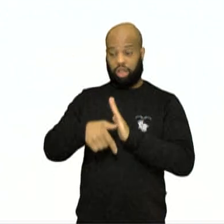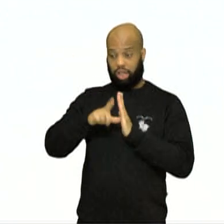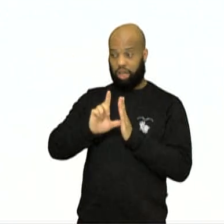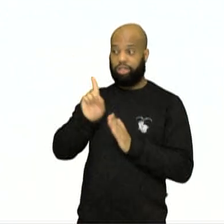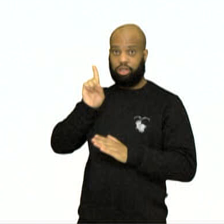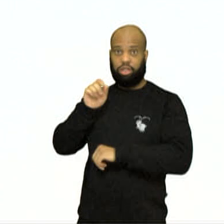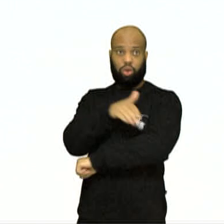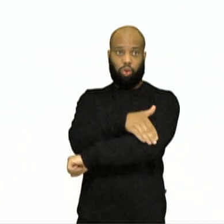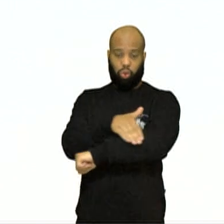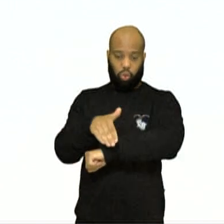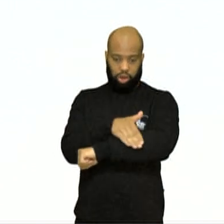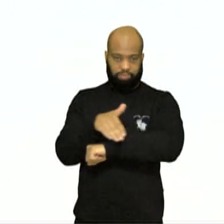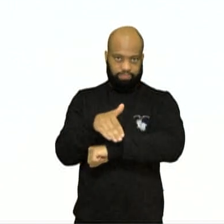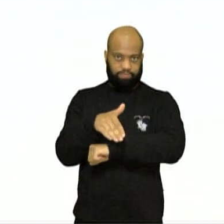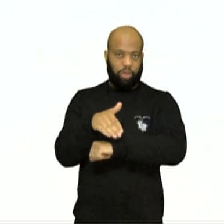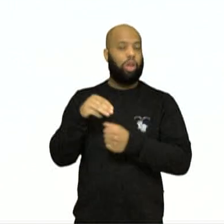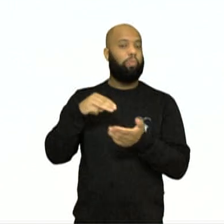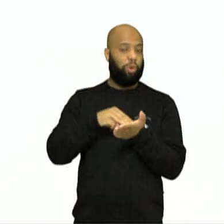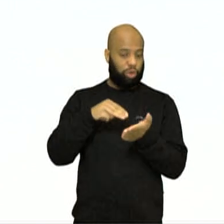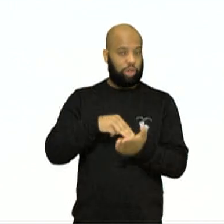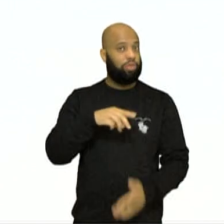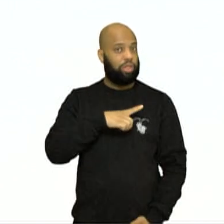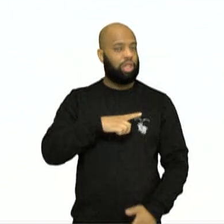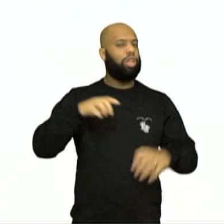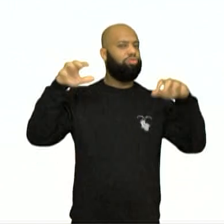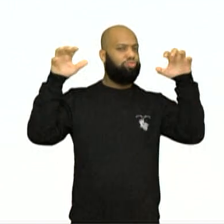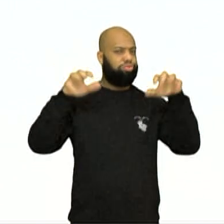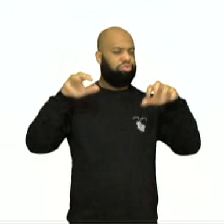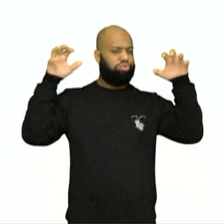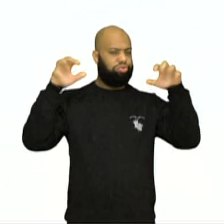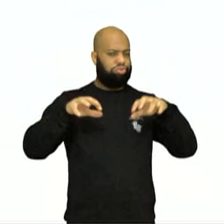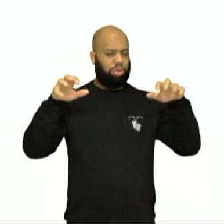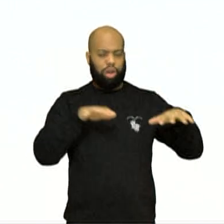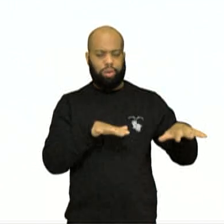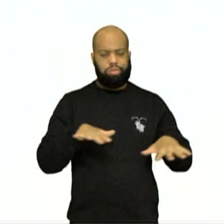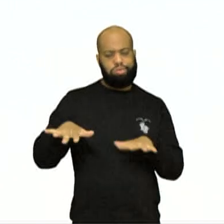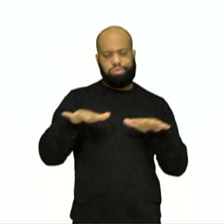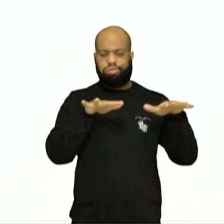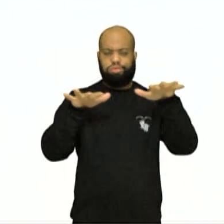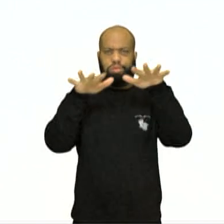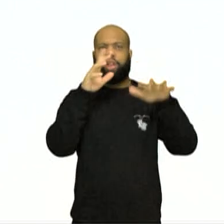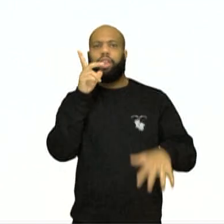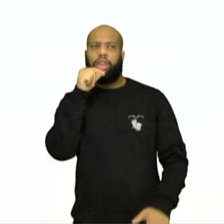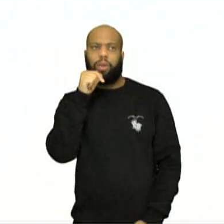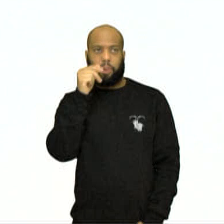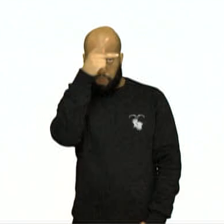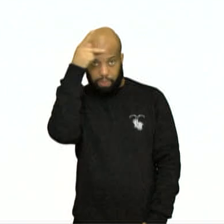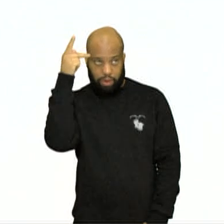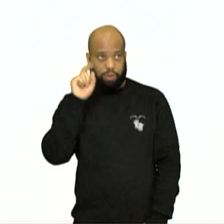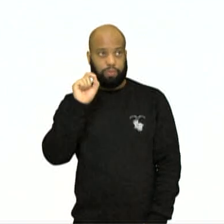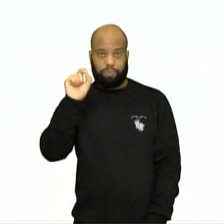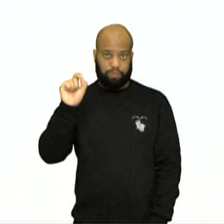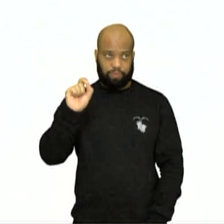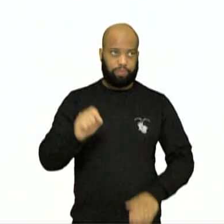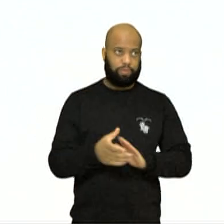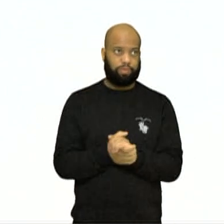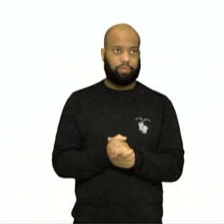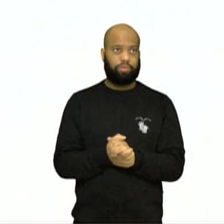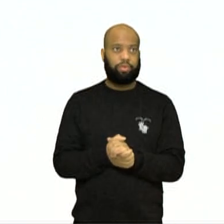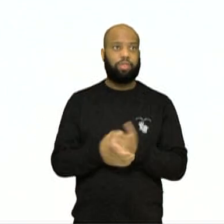alguma razão, choveu demais, encheu essas ruas de água e as pessoas estão, por exemplo,